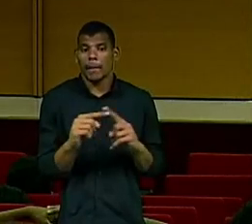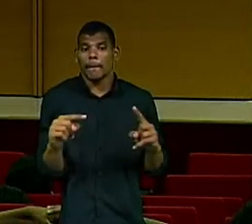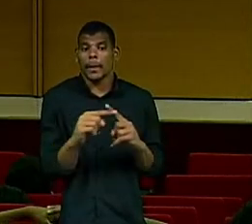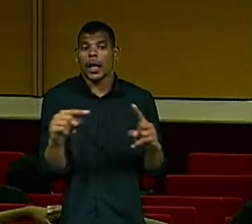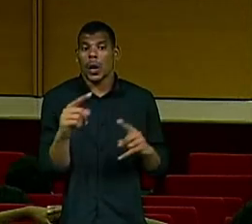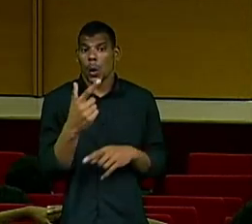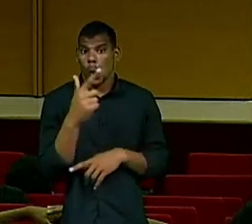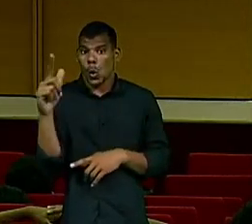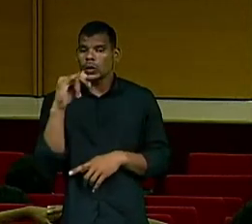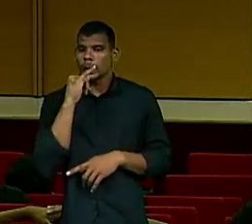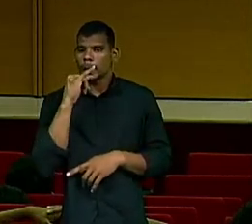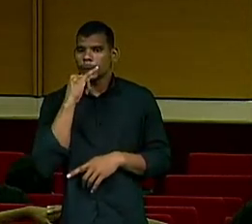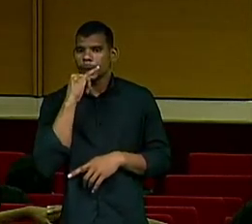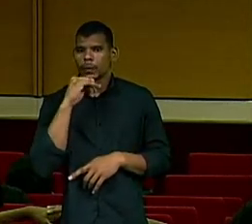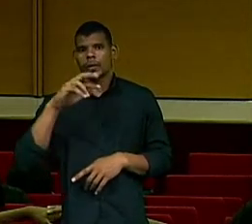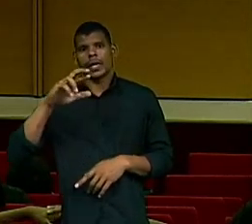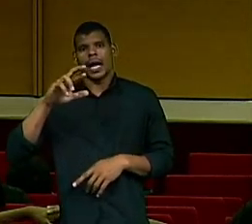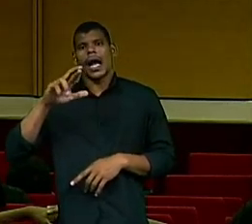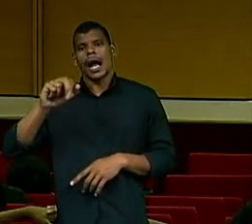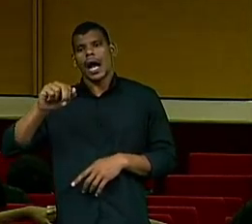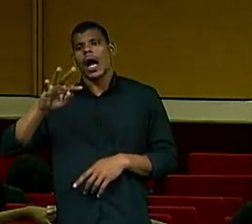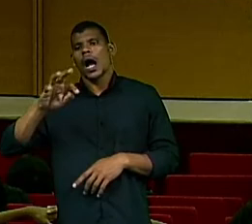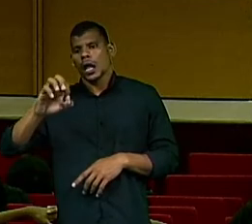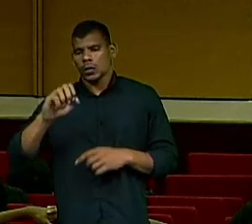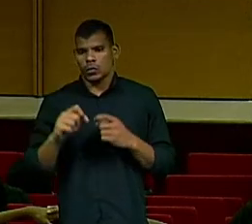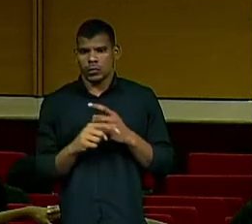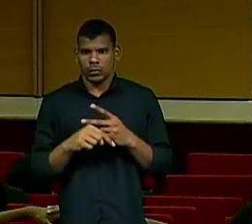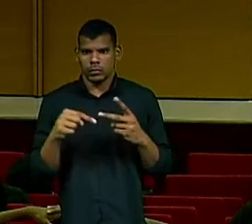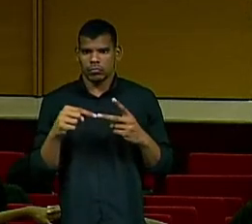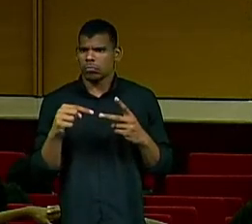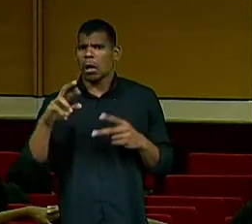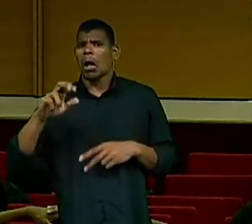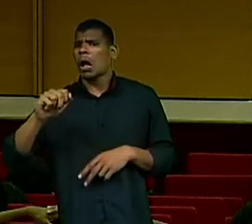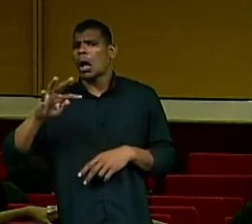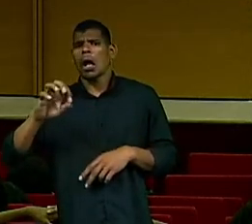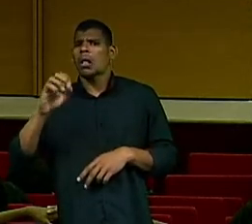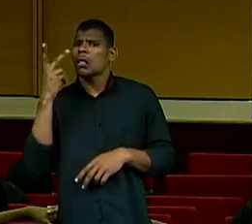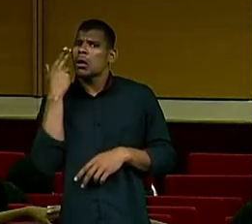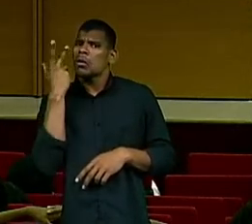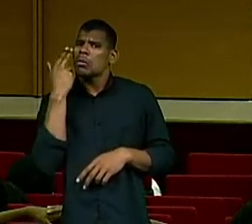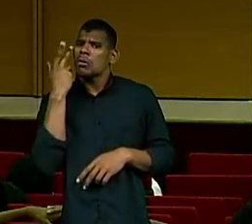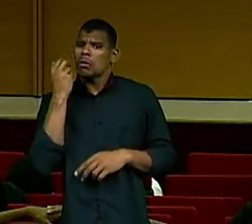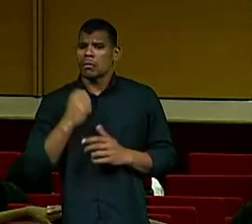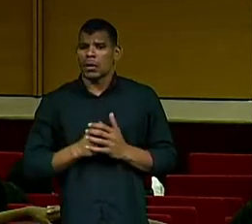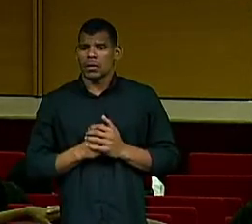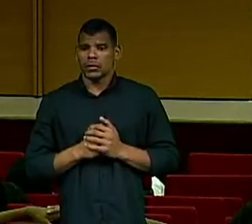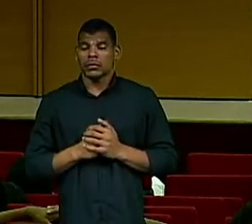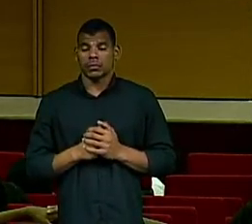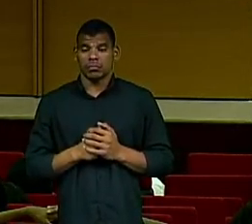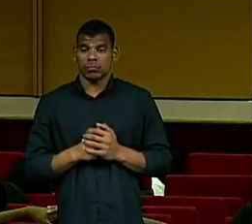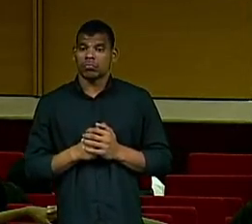pegaram um rato um rato rato rato ratos ratos